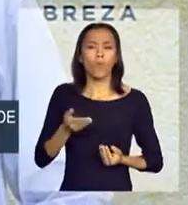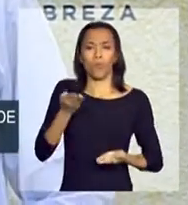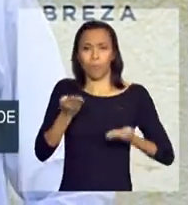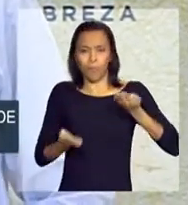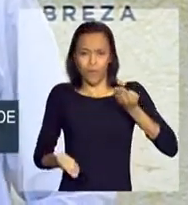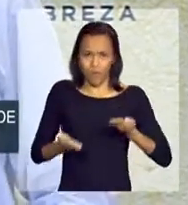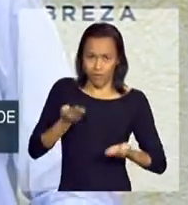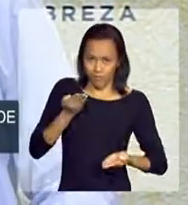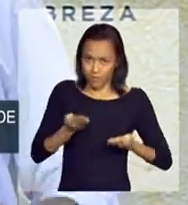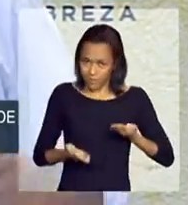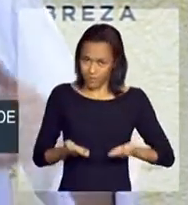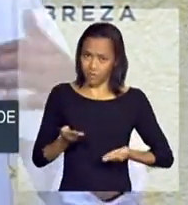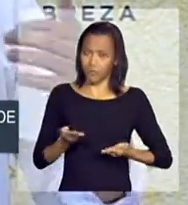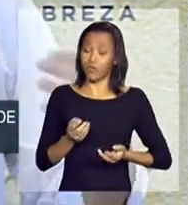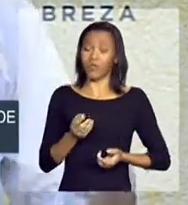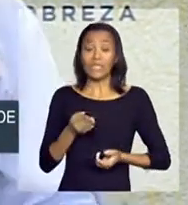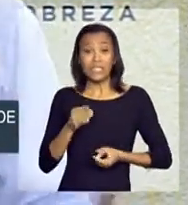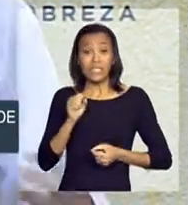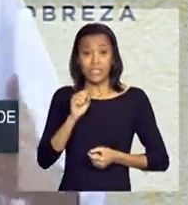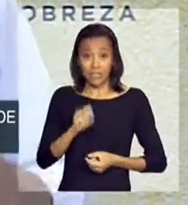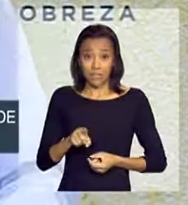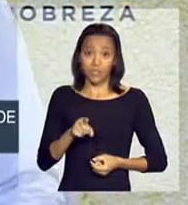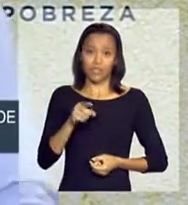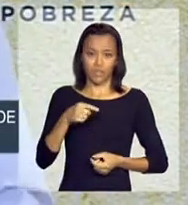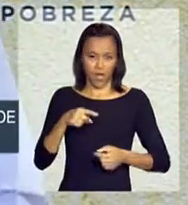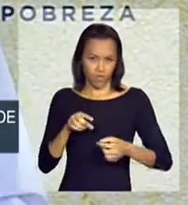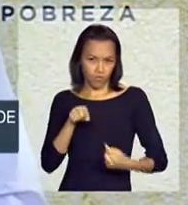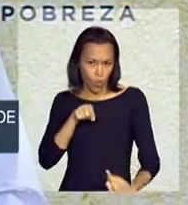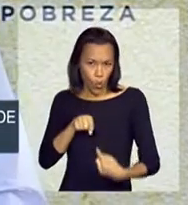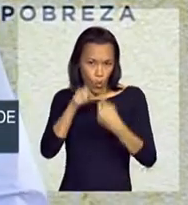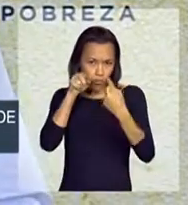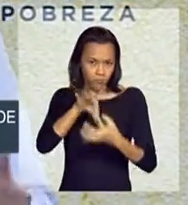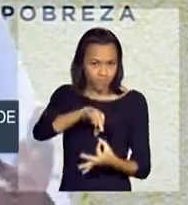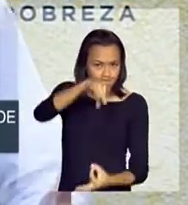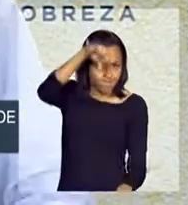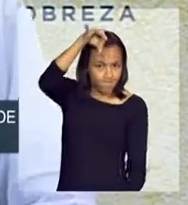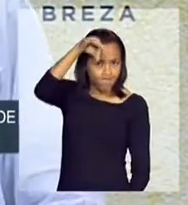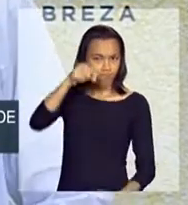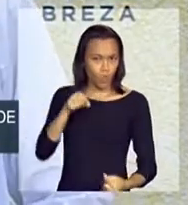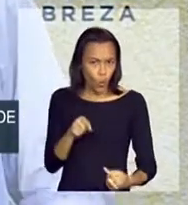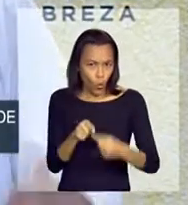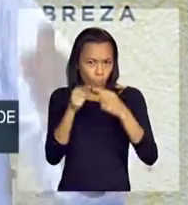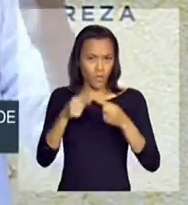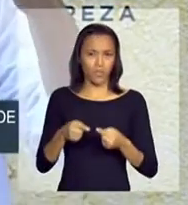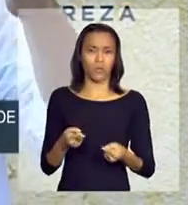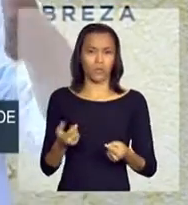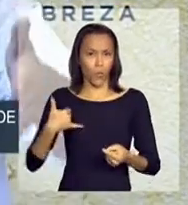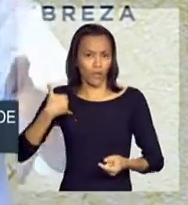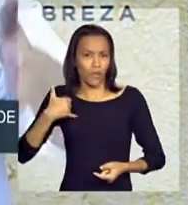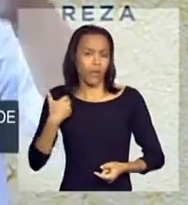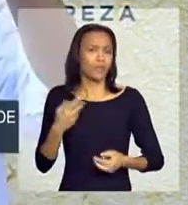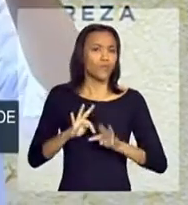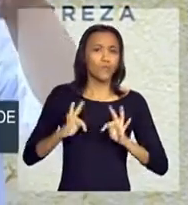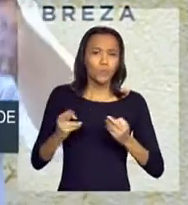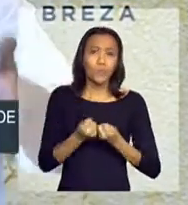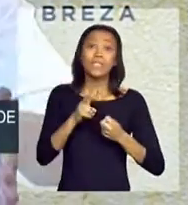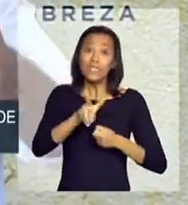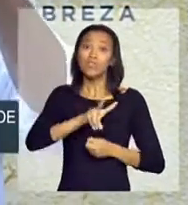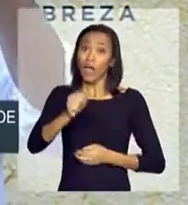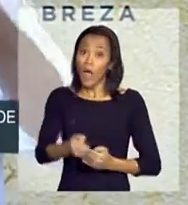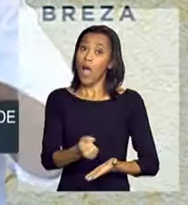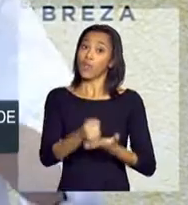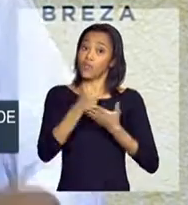Peso como é que tá o peso de acordo com o tamanho da altura isso vai ajudar